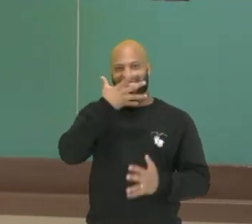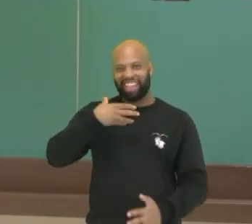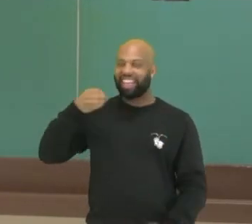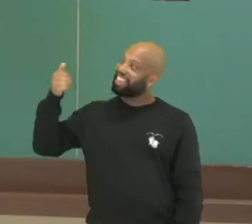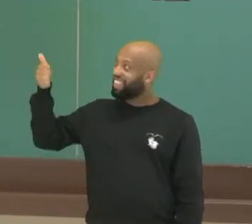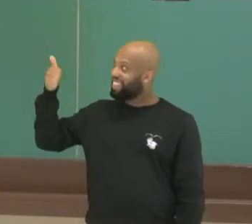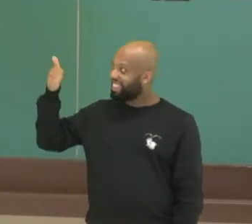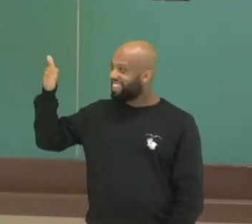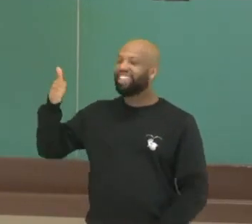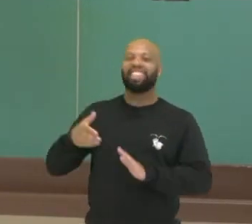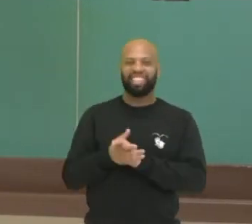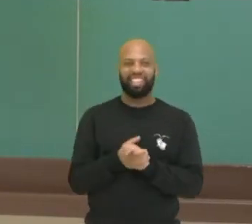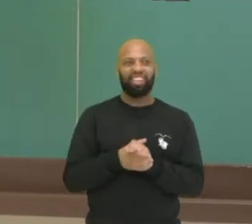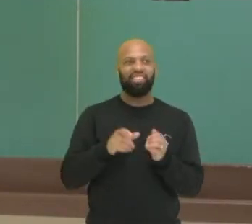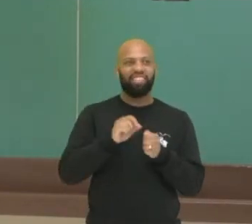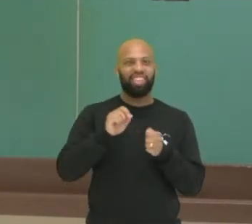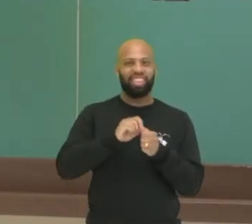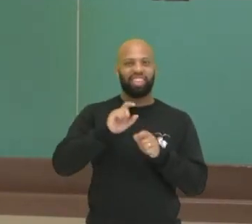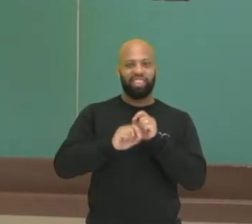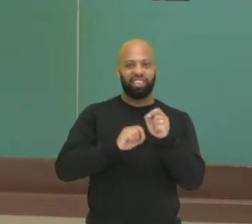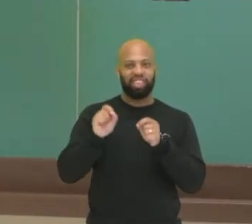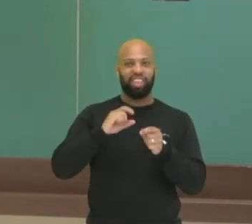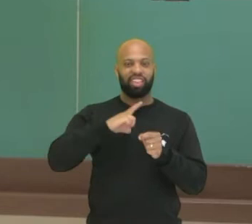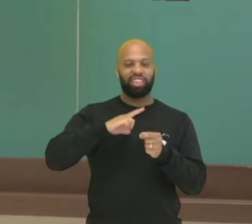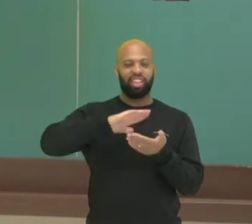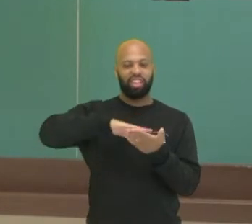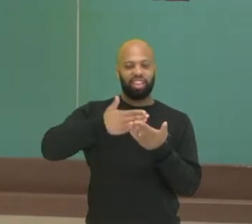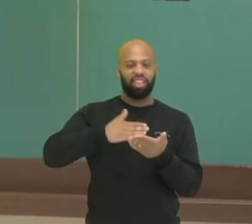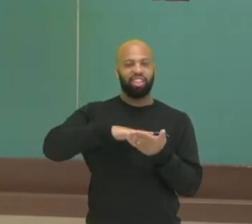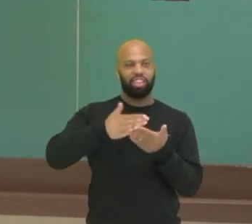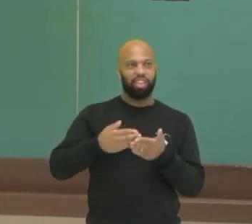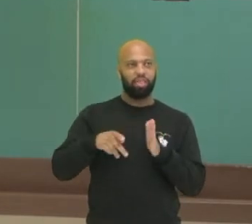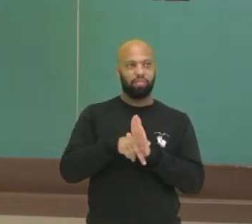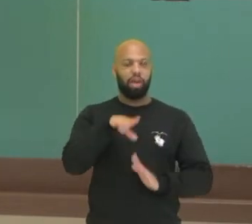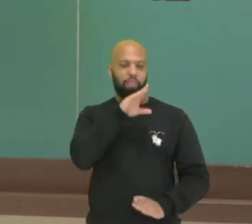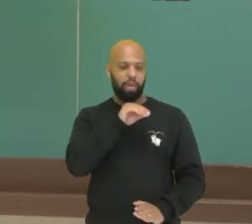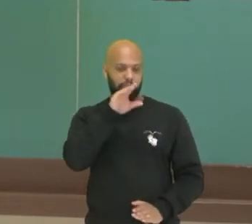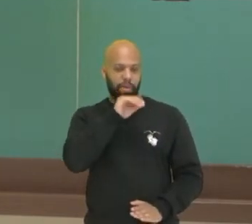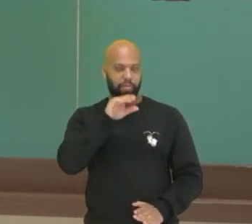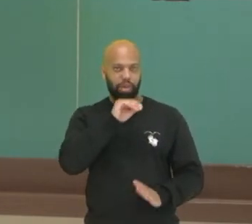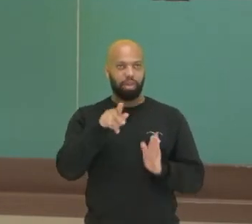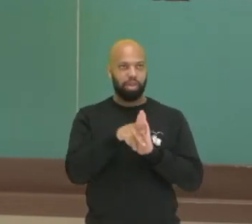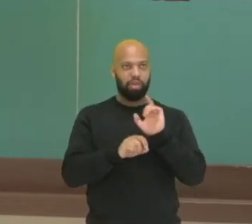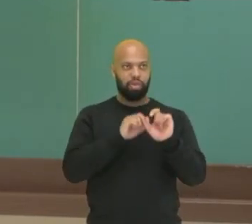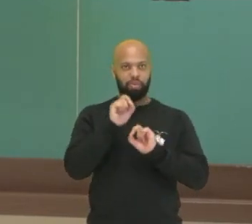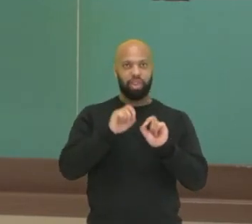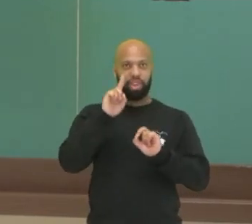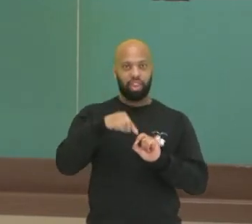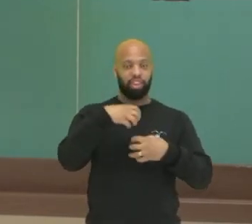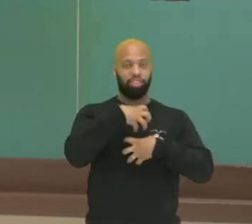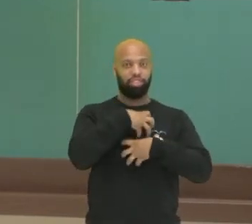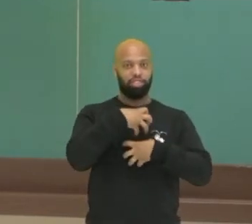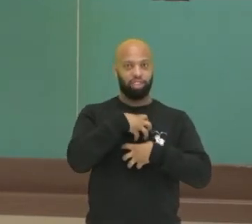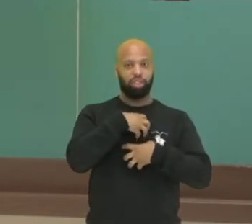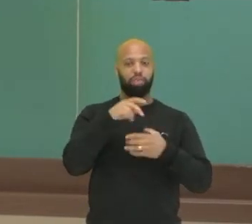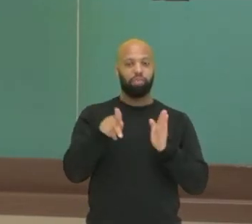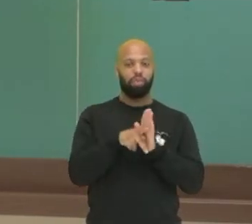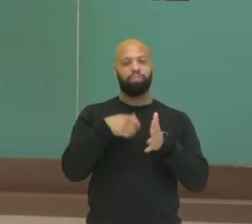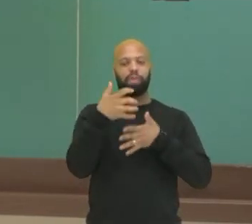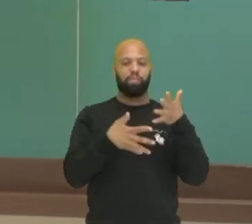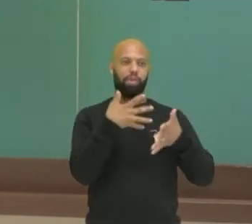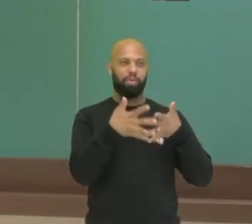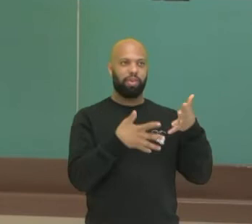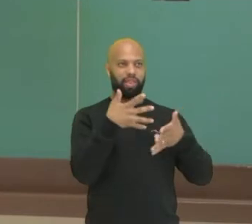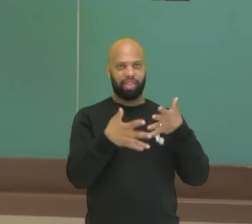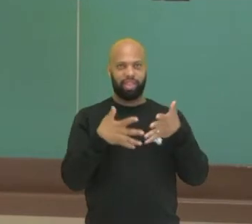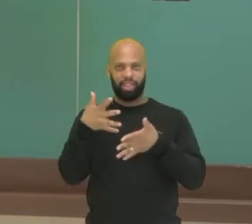Natan, que está aqui fazendo a transcrição da minha linguagem verbal, do meu discurso verbal, para a linguagem de sinais, né,